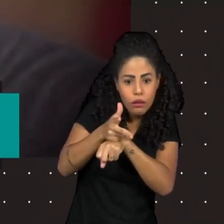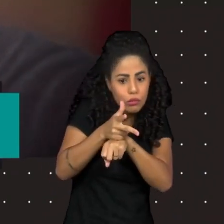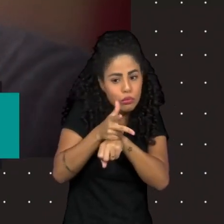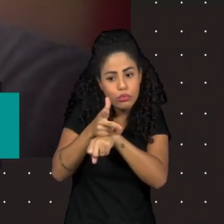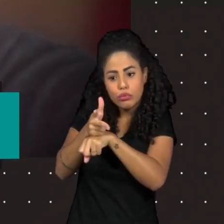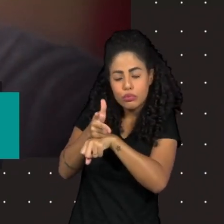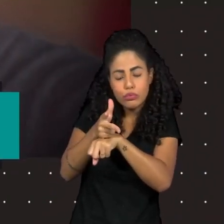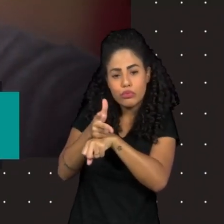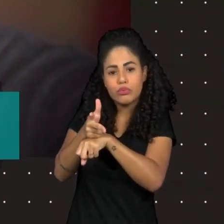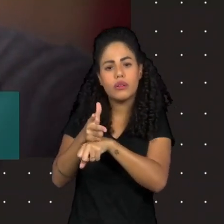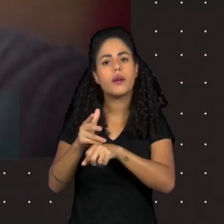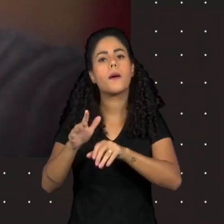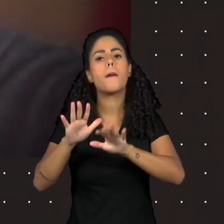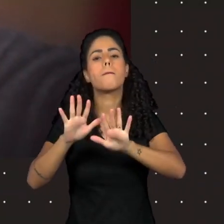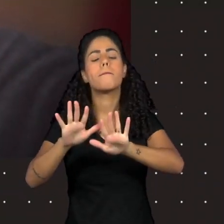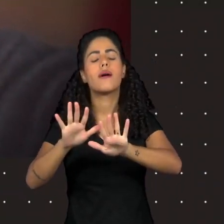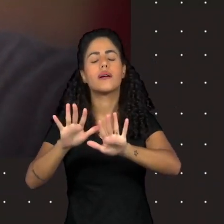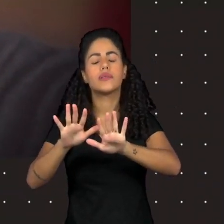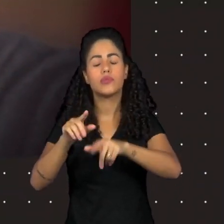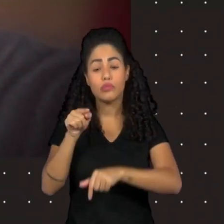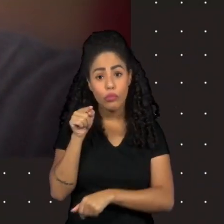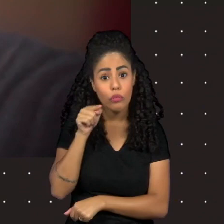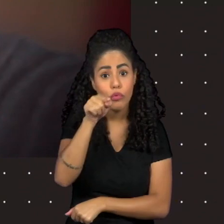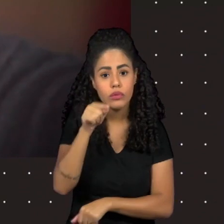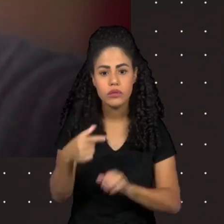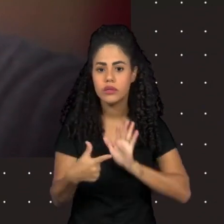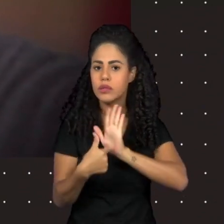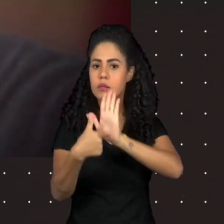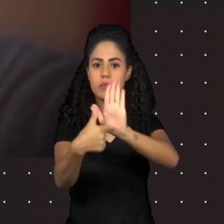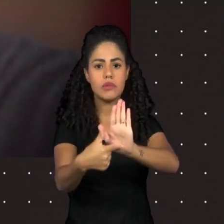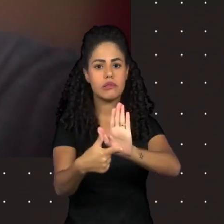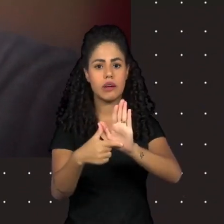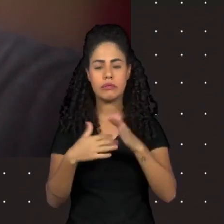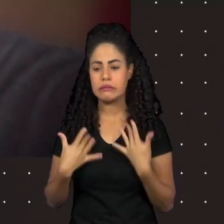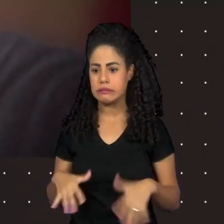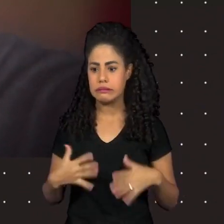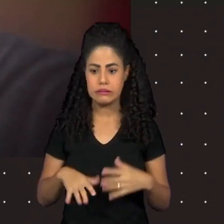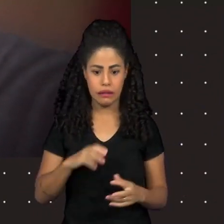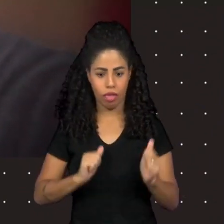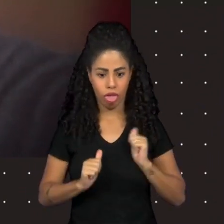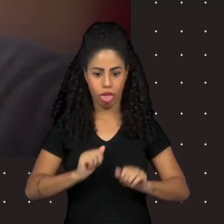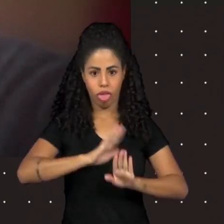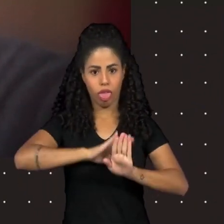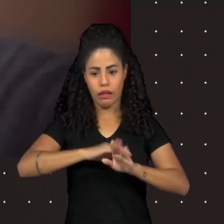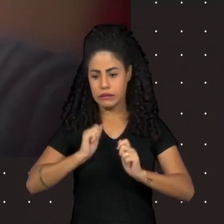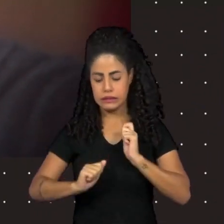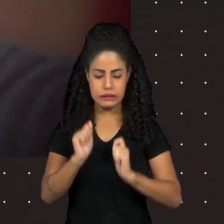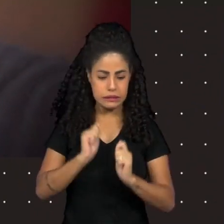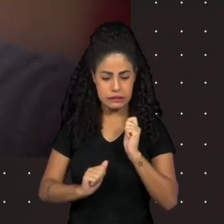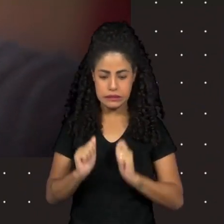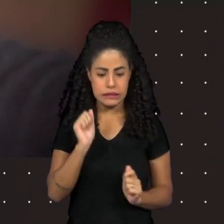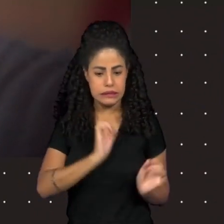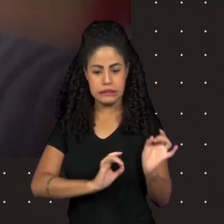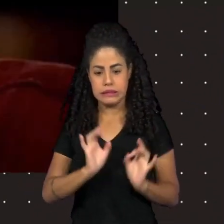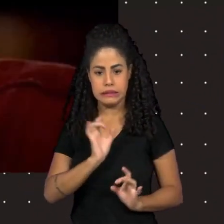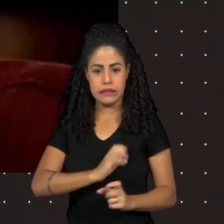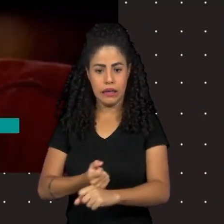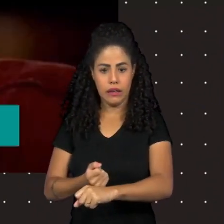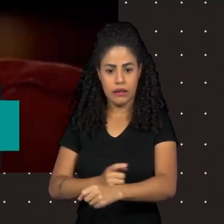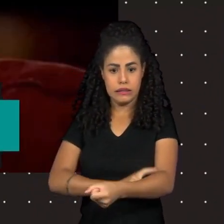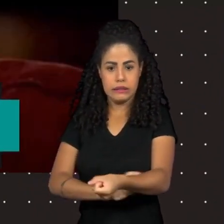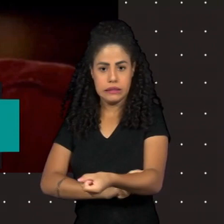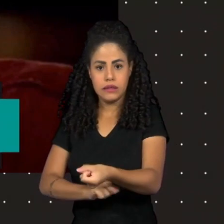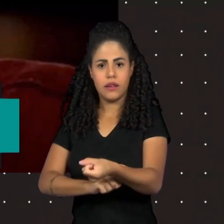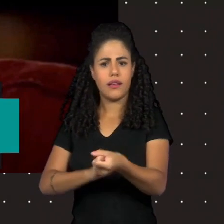mas nem assim você mostrava alguma tensão, algum nervosismo. Pelo contrário, nos